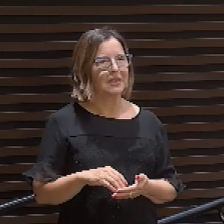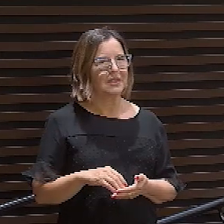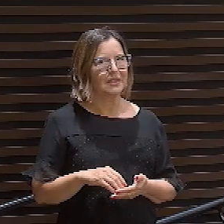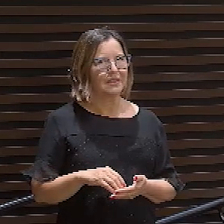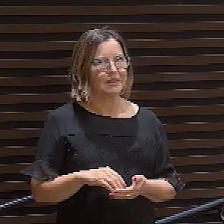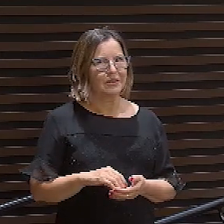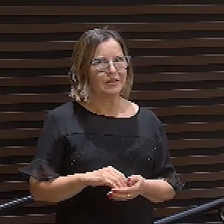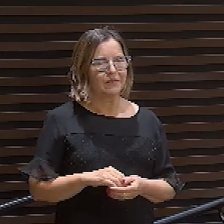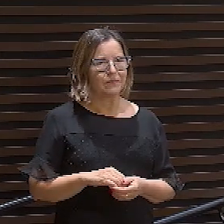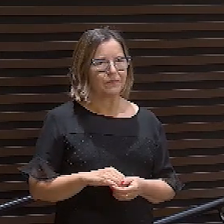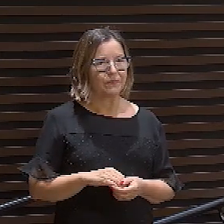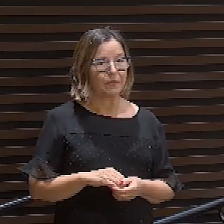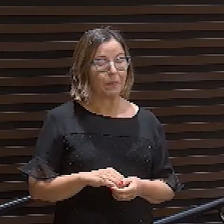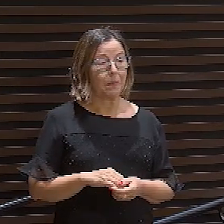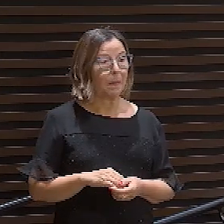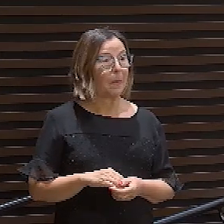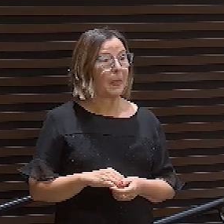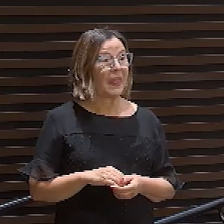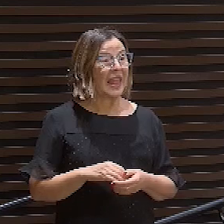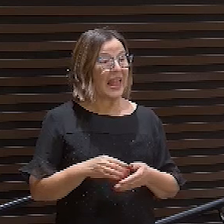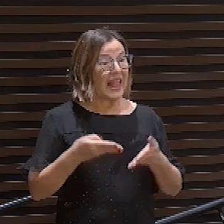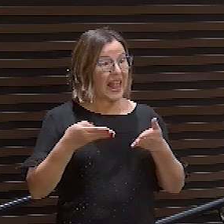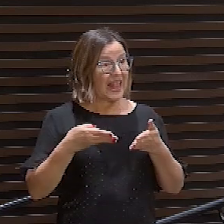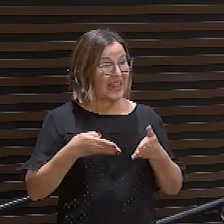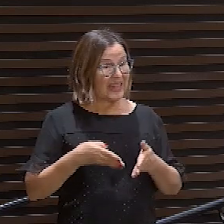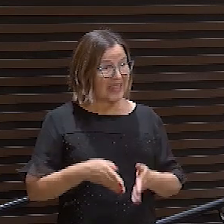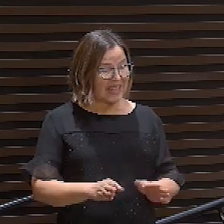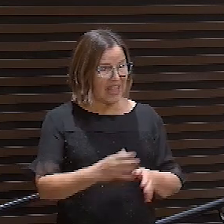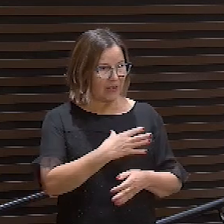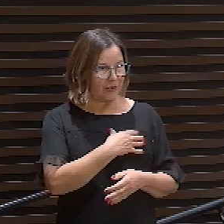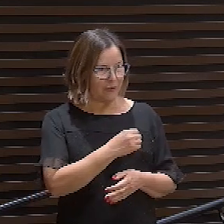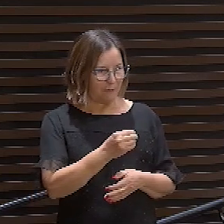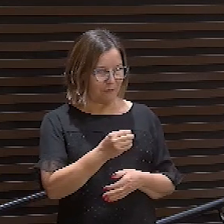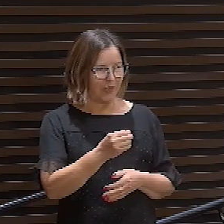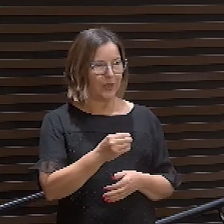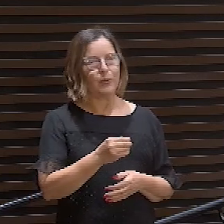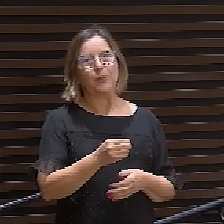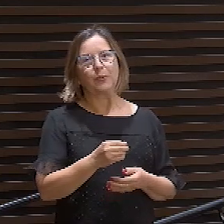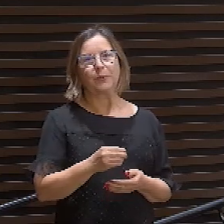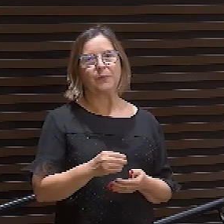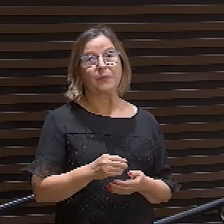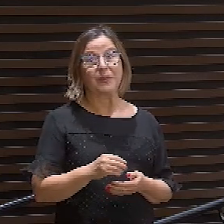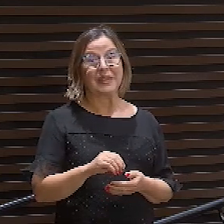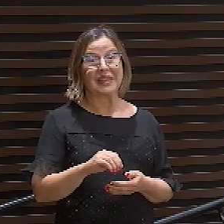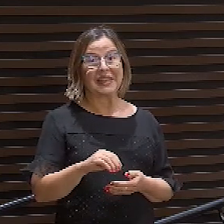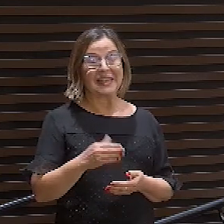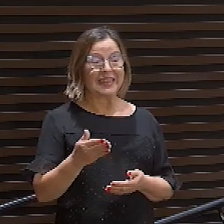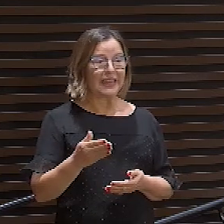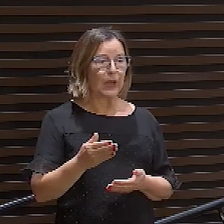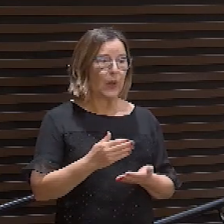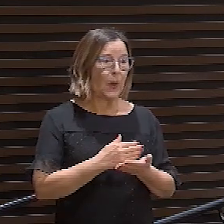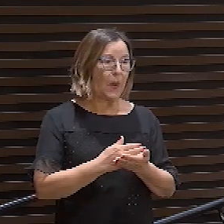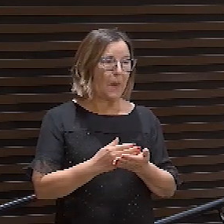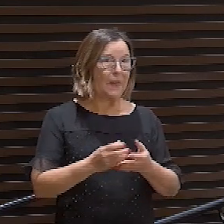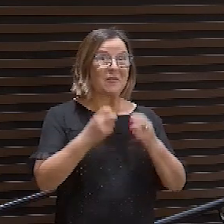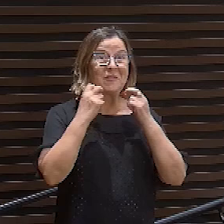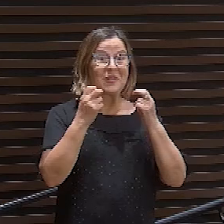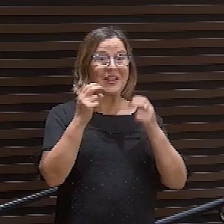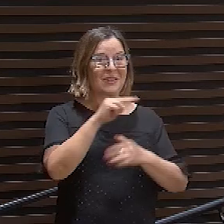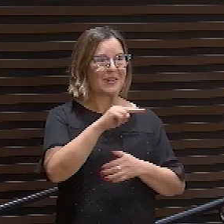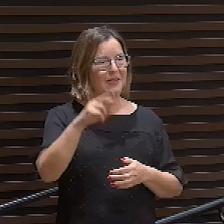quando nasce um filho a ele que eles começam a invocar o nome do Senhor. E a Bíblia